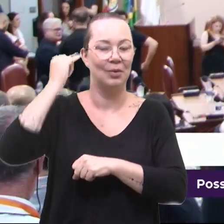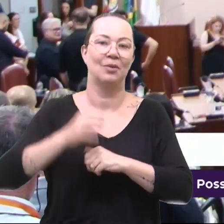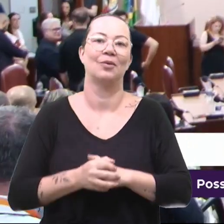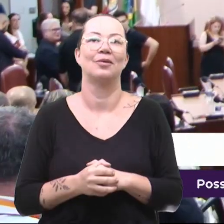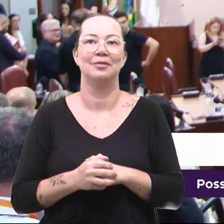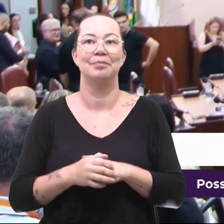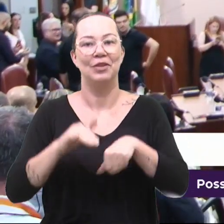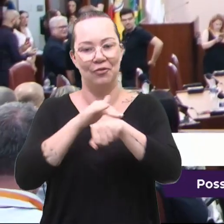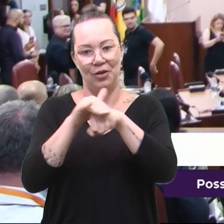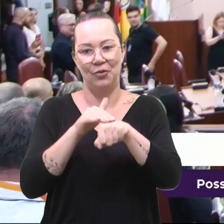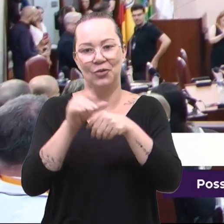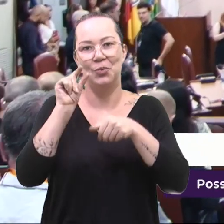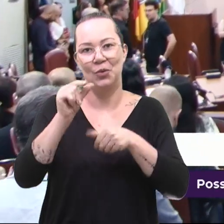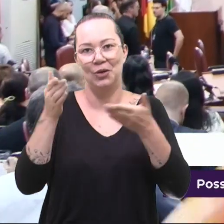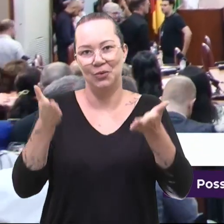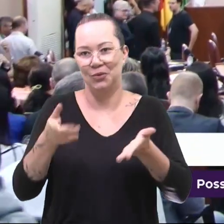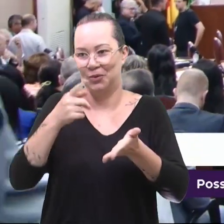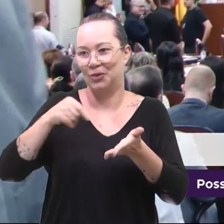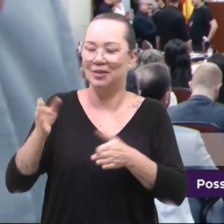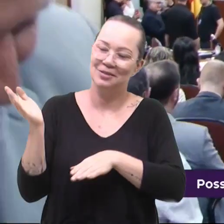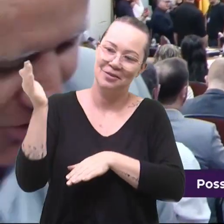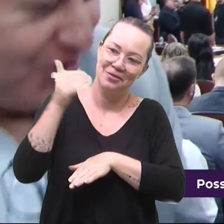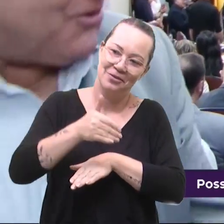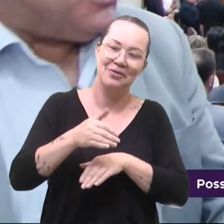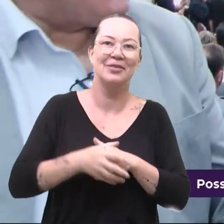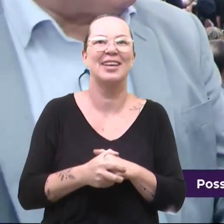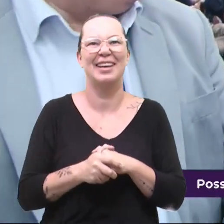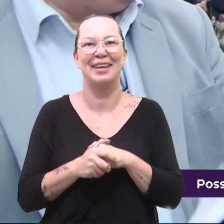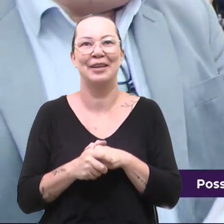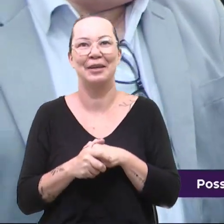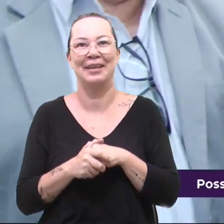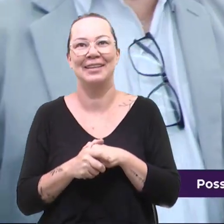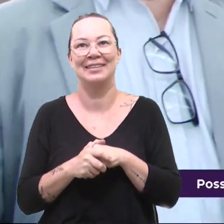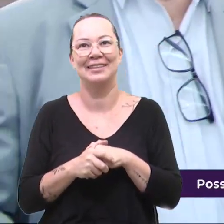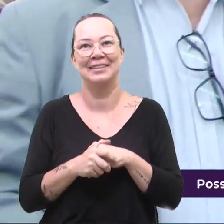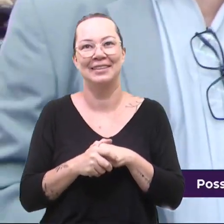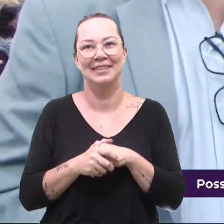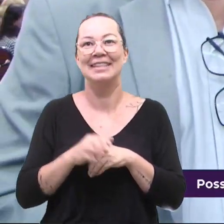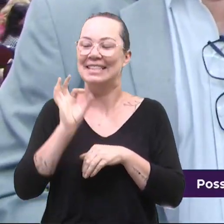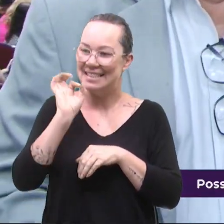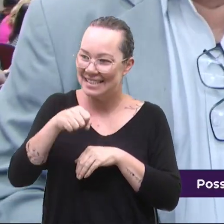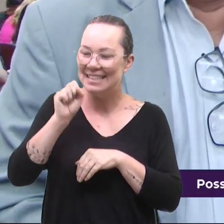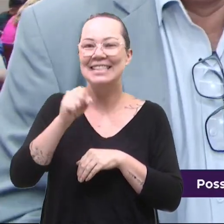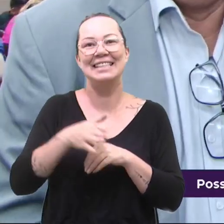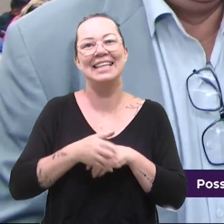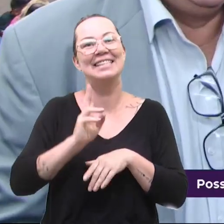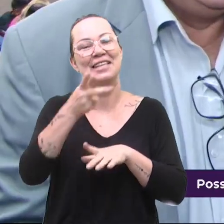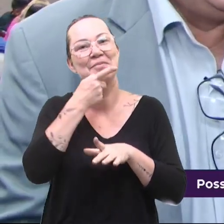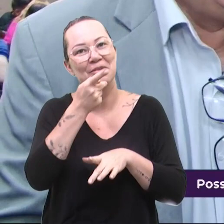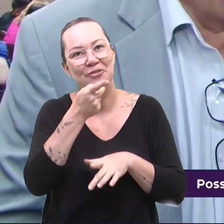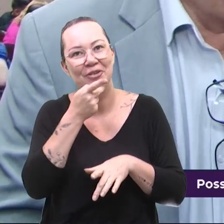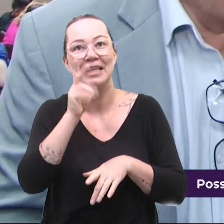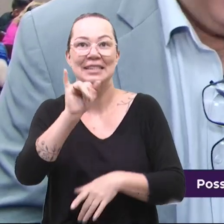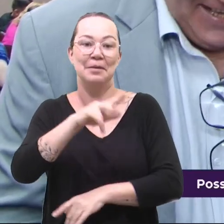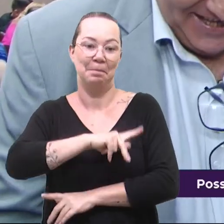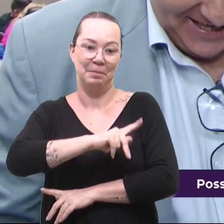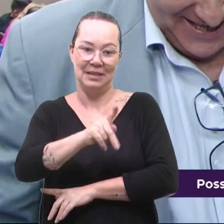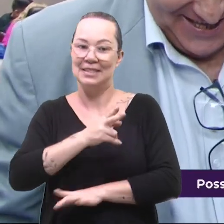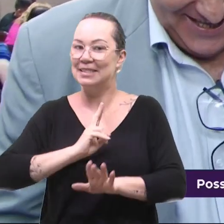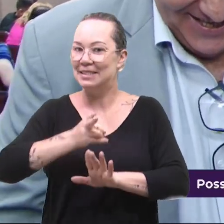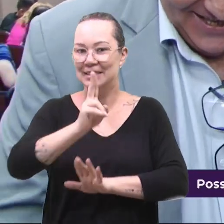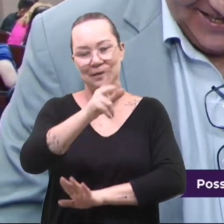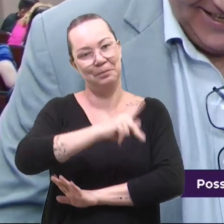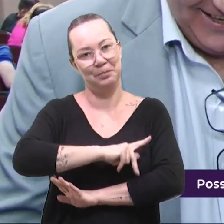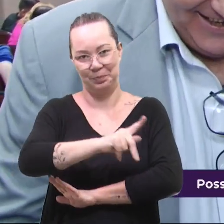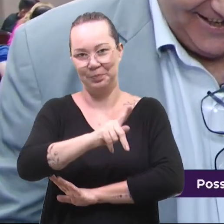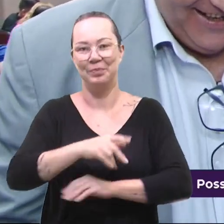vai conversar um pouquinho com a gente. Veio para cá. Isso aí. A gente sempre diz que quem foi presidente sempre será